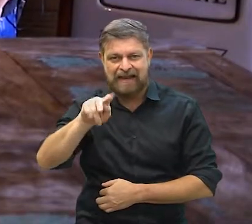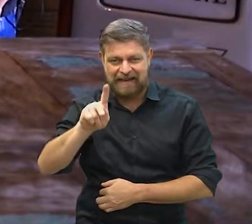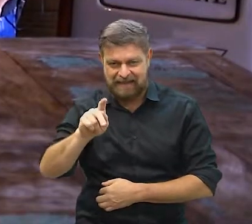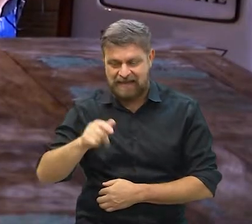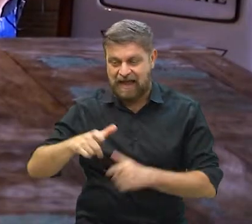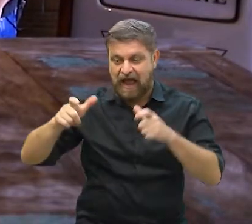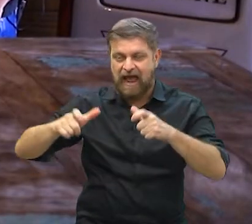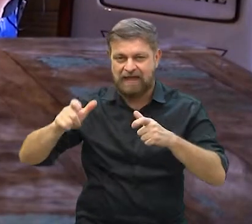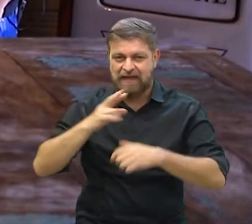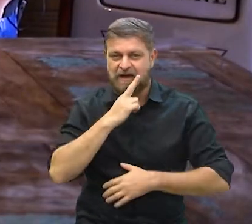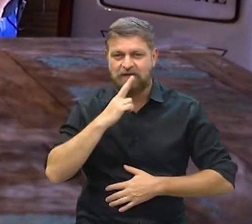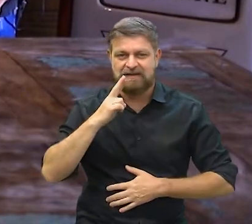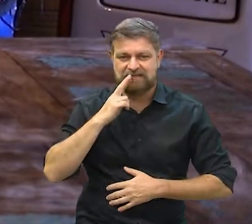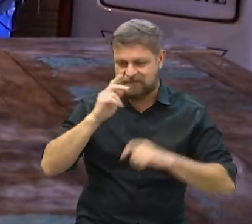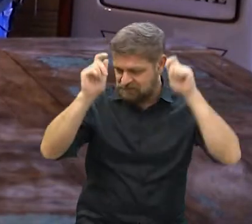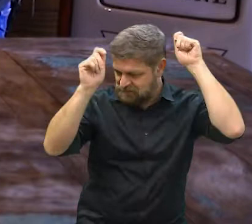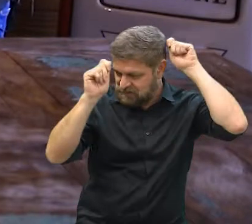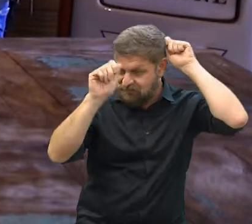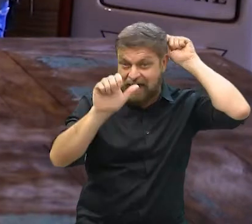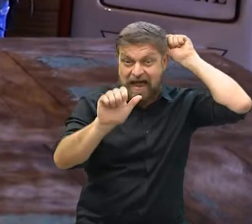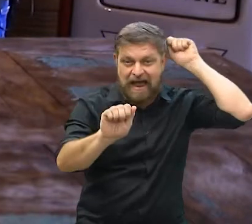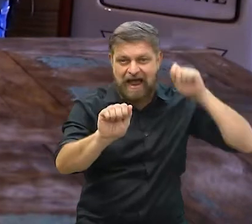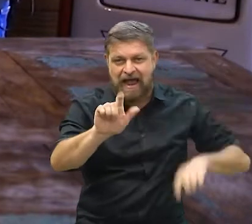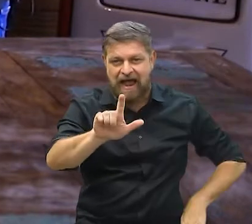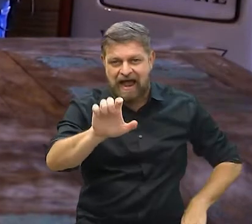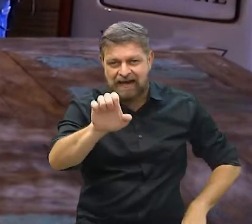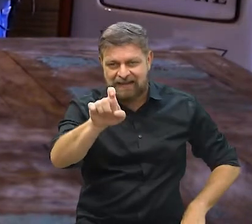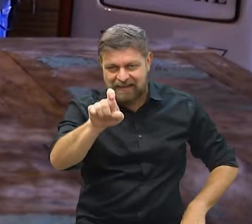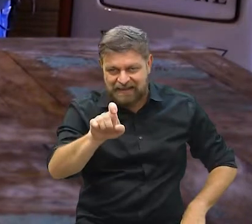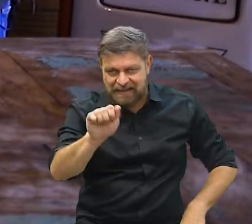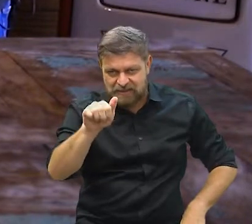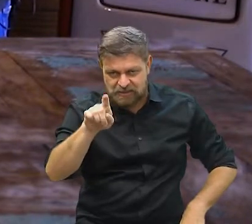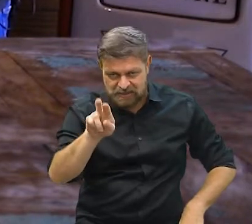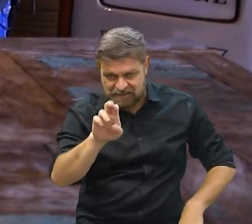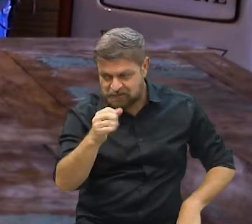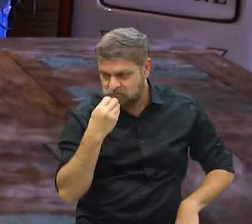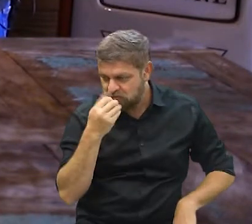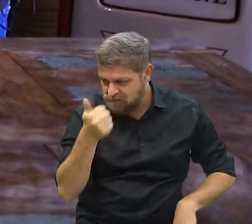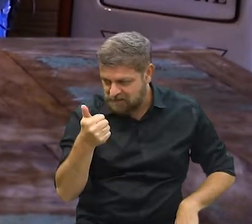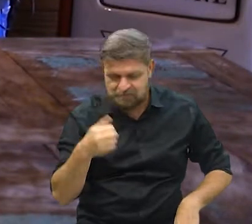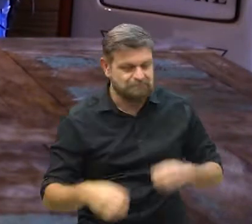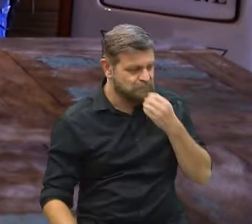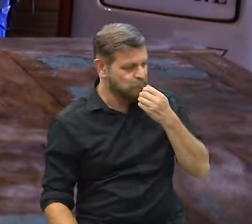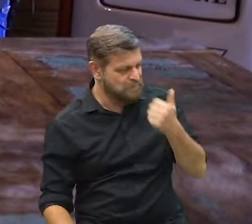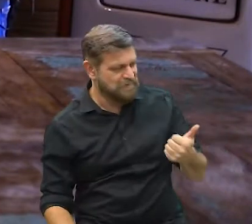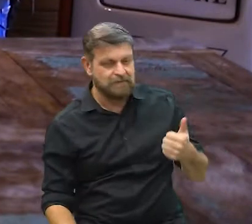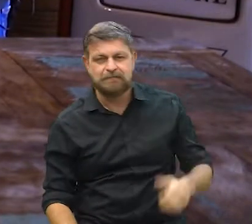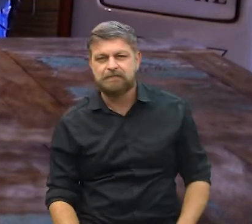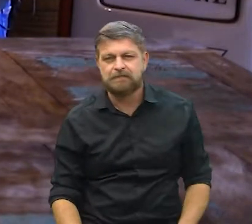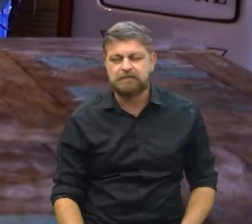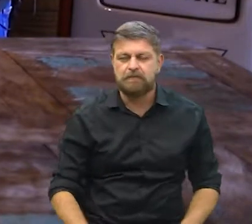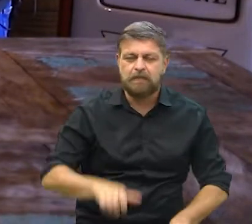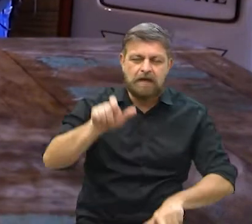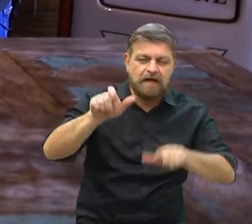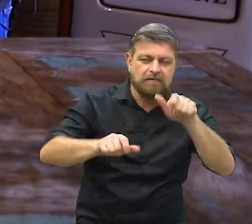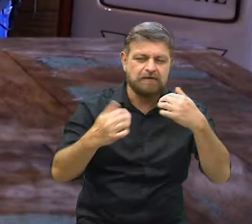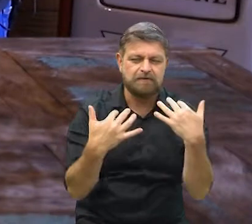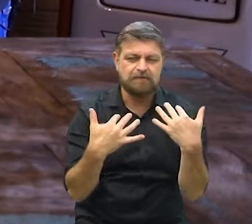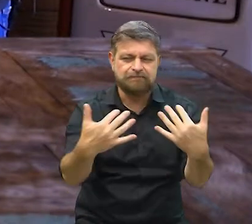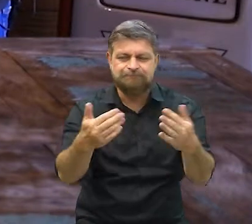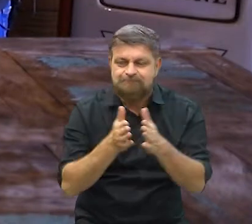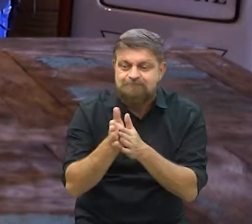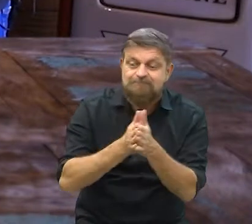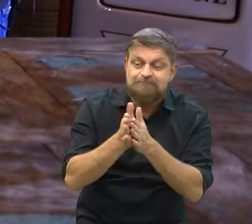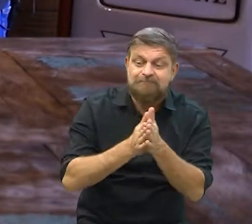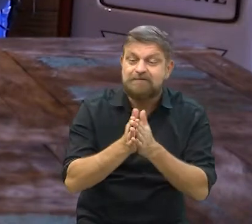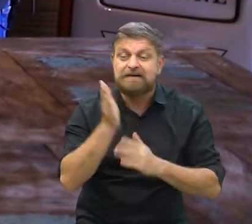chefe Alexandre. Tudo bem, chefe? Tudo bem, e você, tudo bem? Tudo jóia. Chefe, e aí, pessoal de casa tá